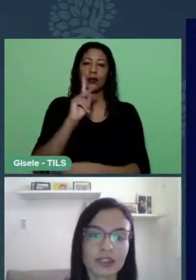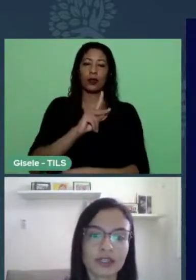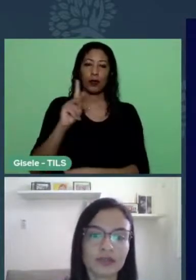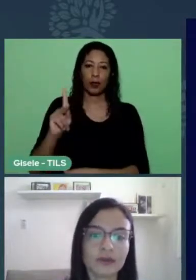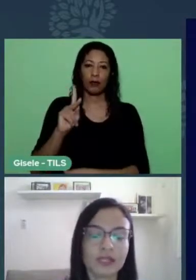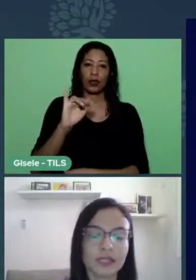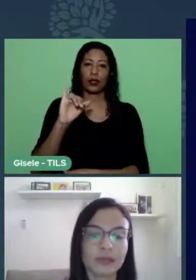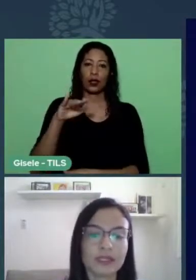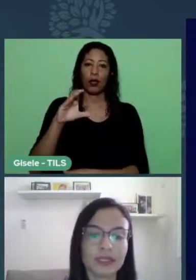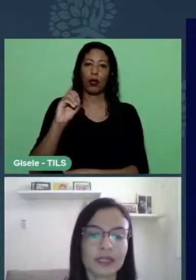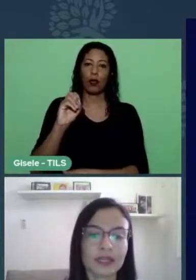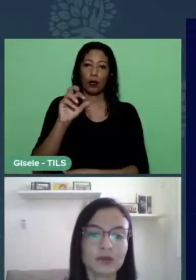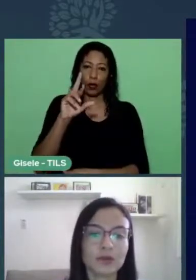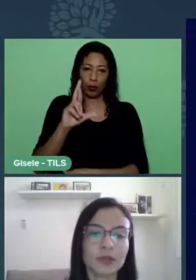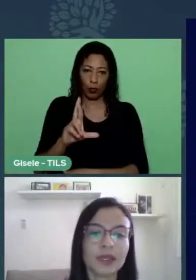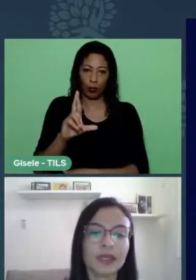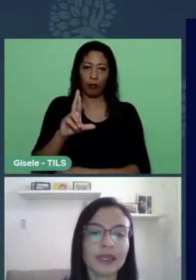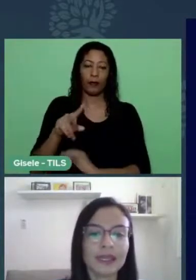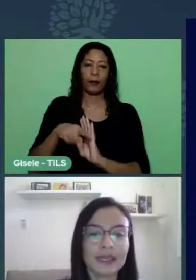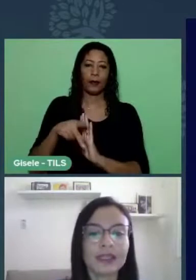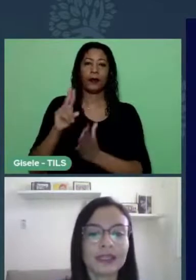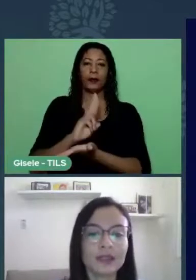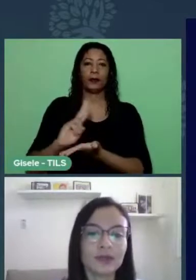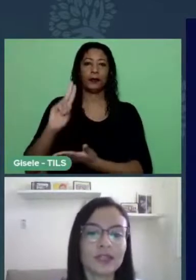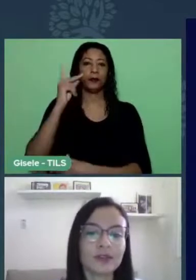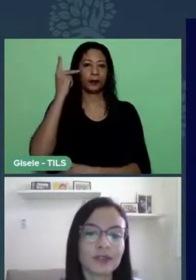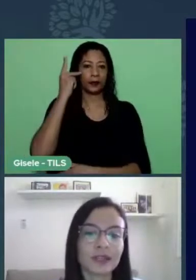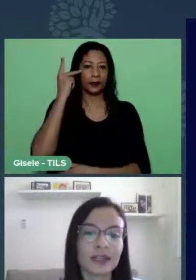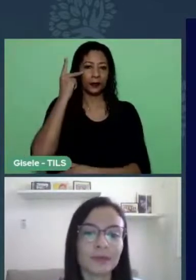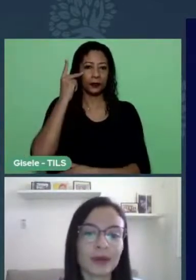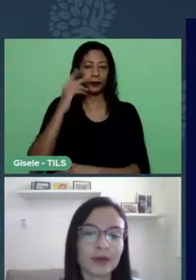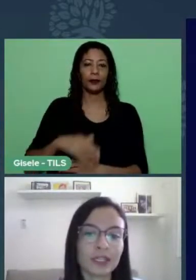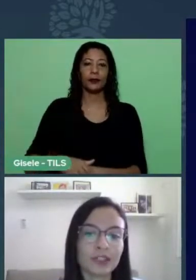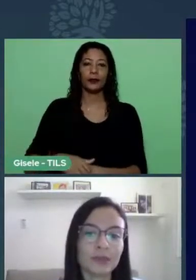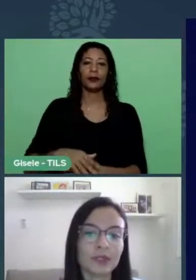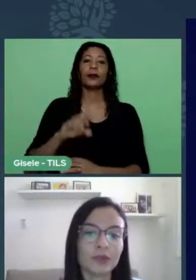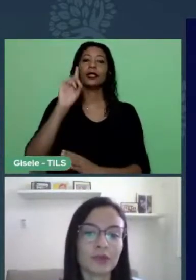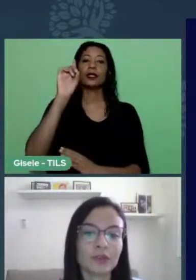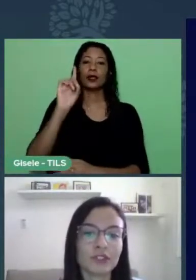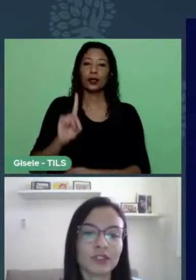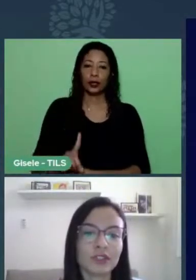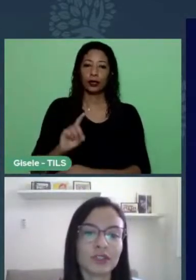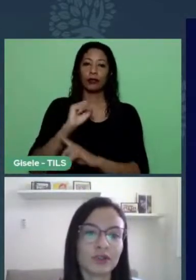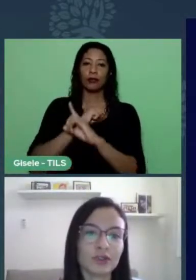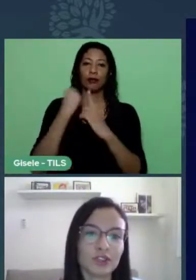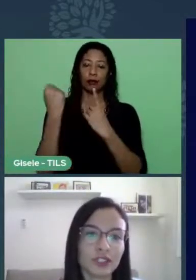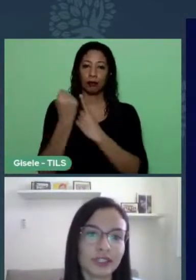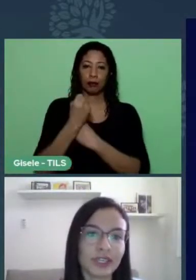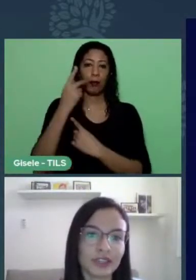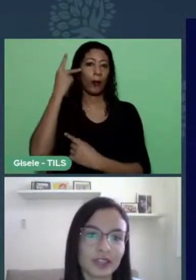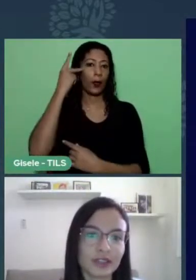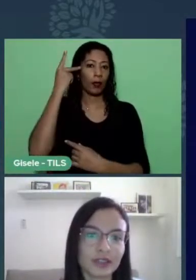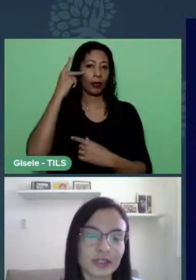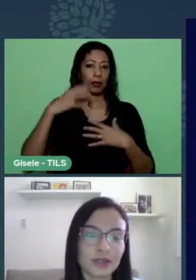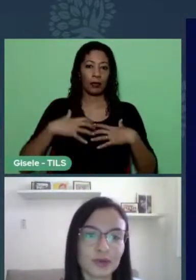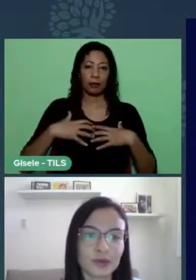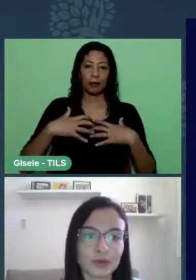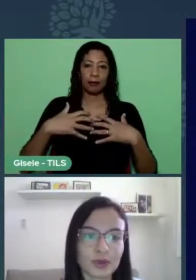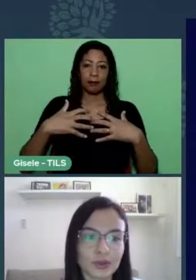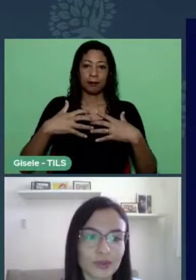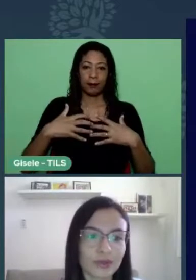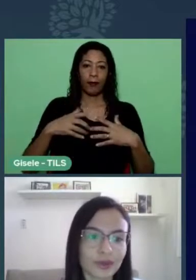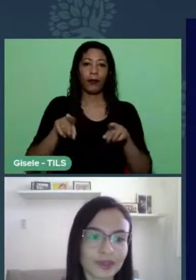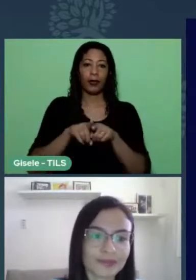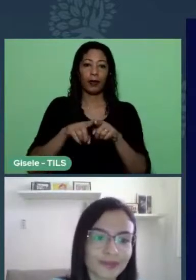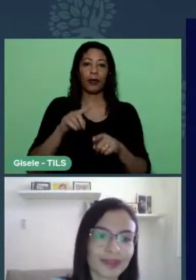das Clínicas da Faculdade de Medicina da USP, e diretor da Sociedade Paulista de Pneumologia e Tisiologia, que a gente tanto citou